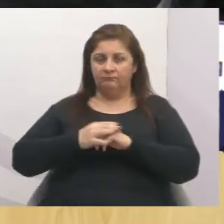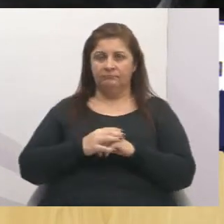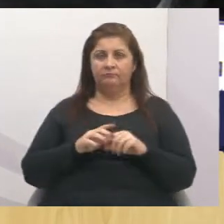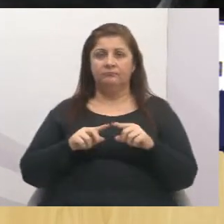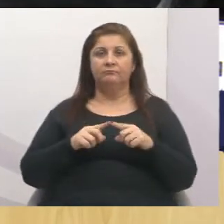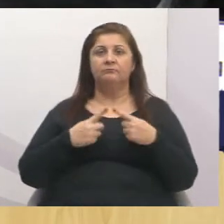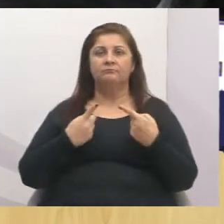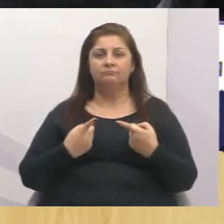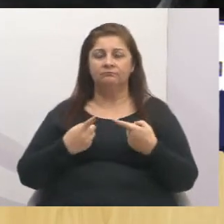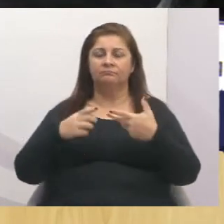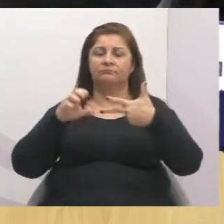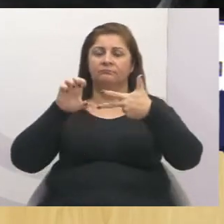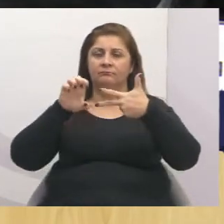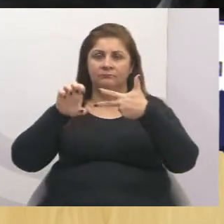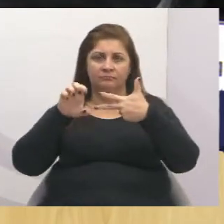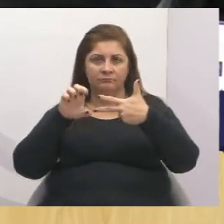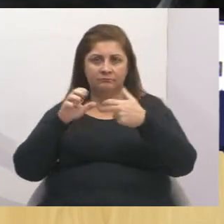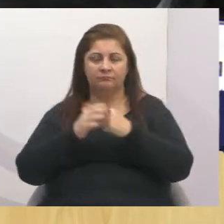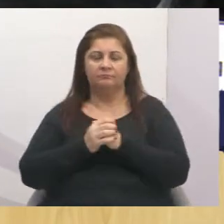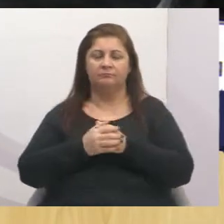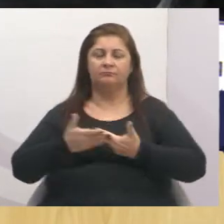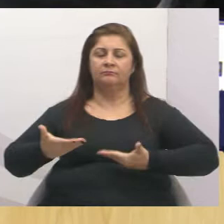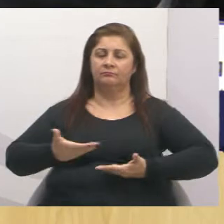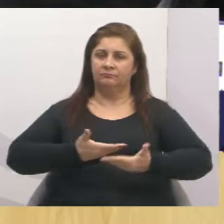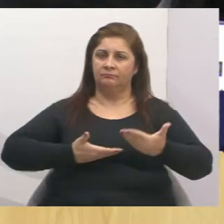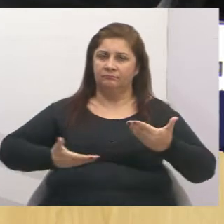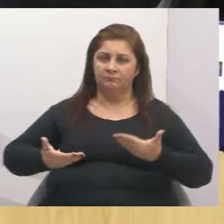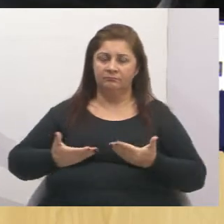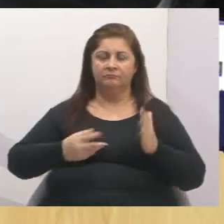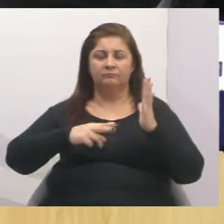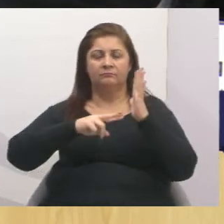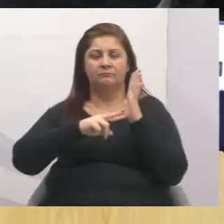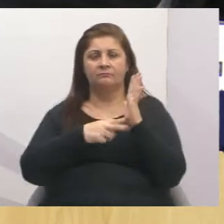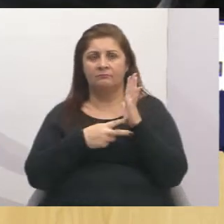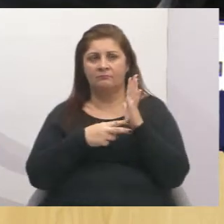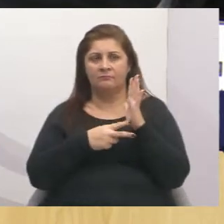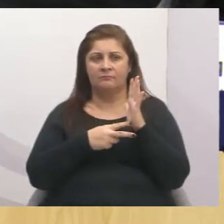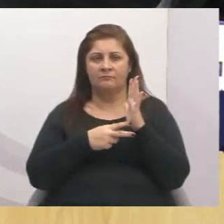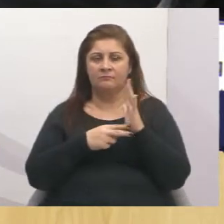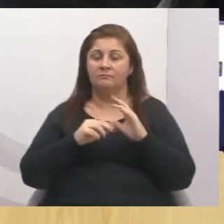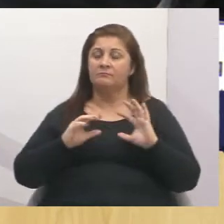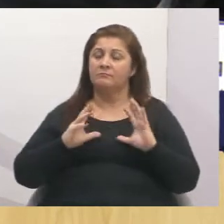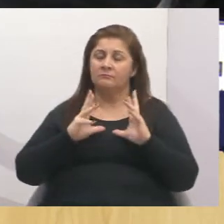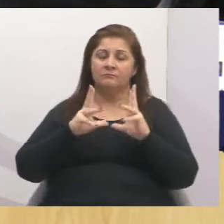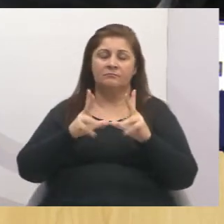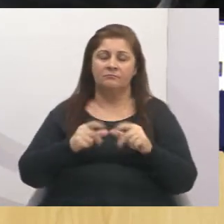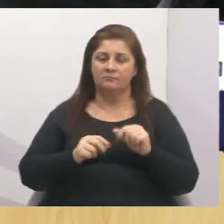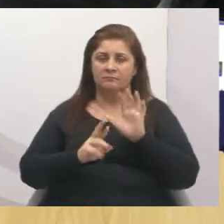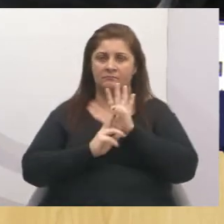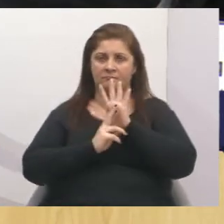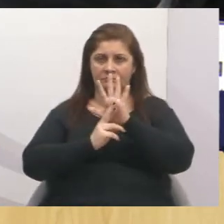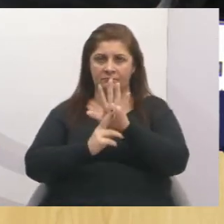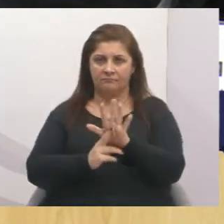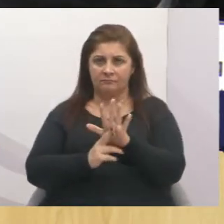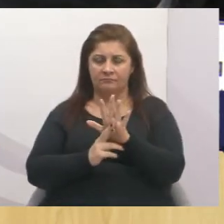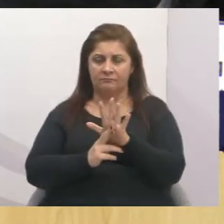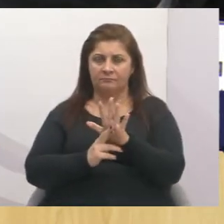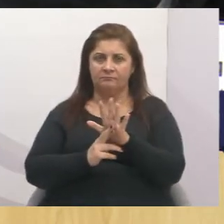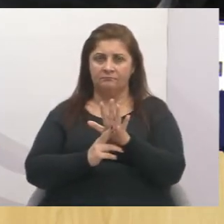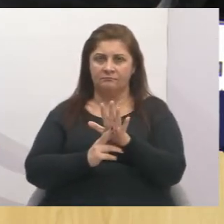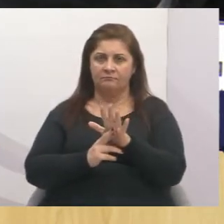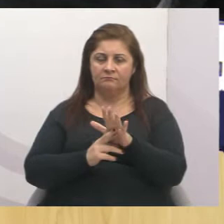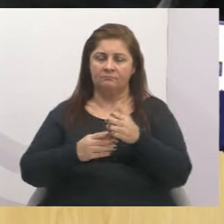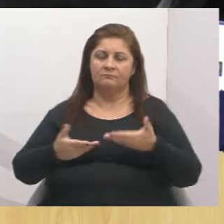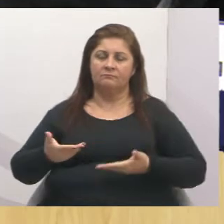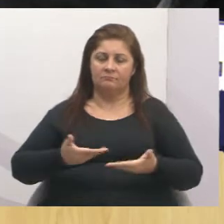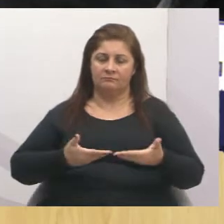para o executivo, para os servidores, para os sindicatos, né, para todos aqueles que representam os servidores ativos